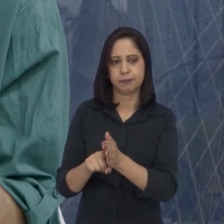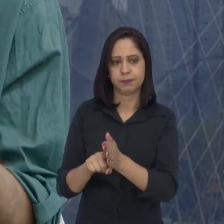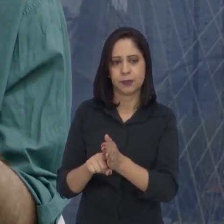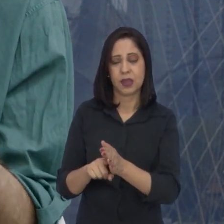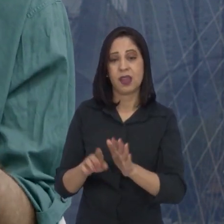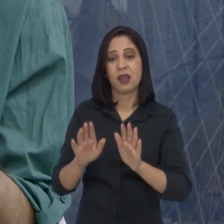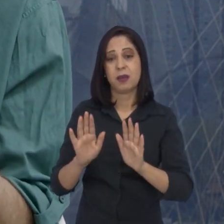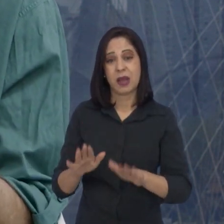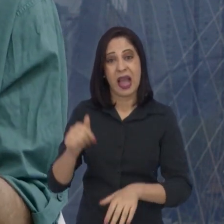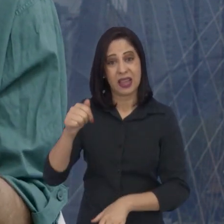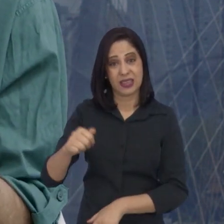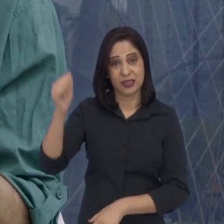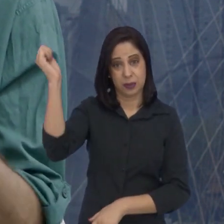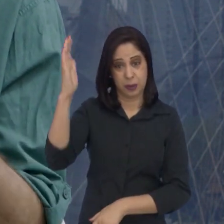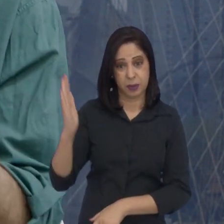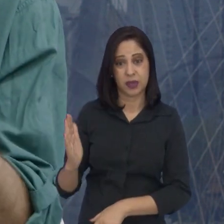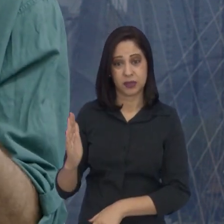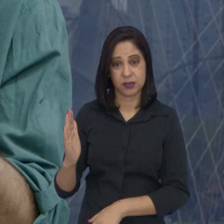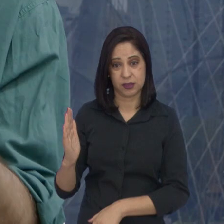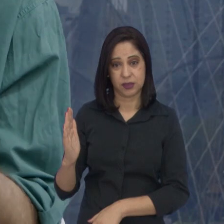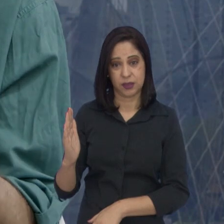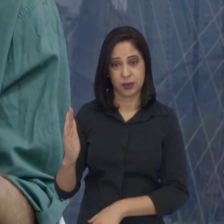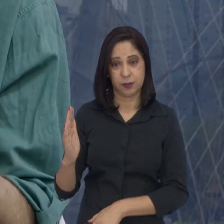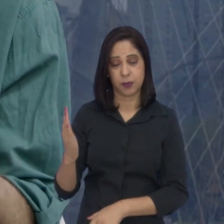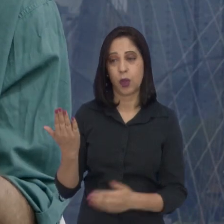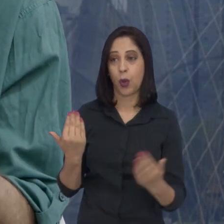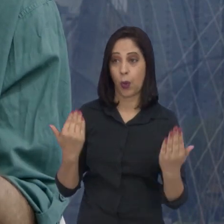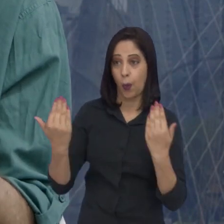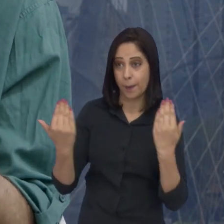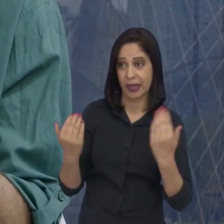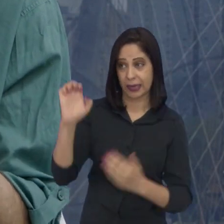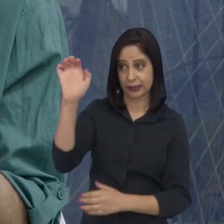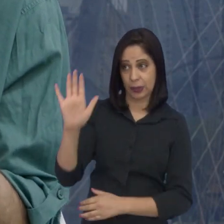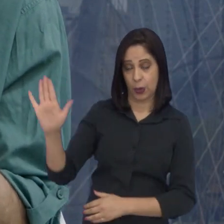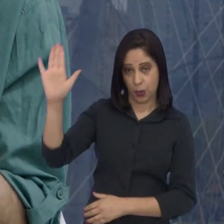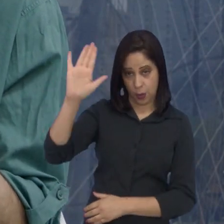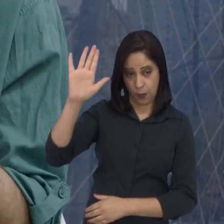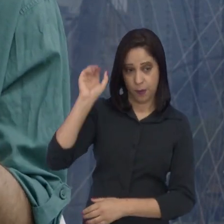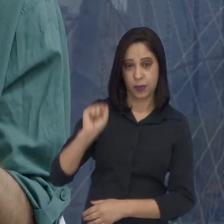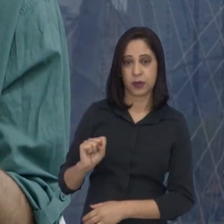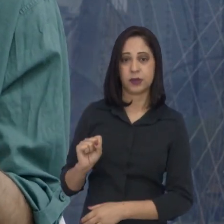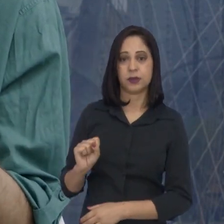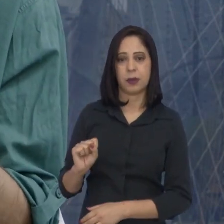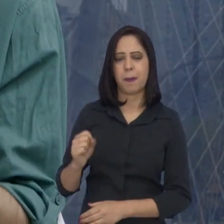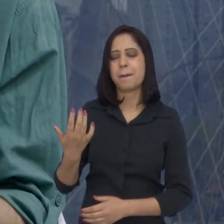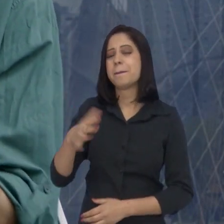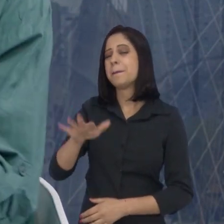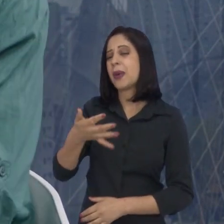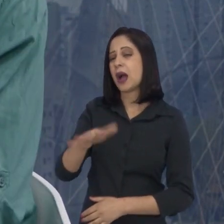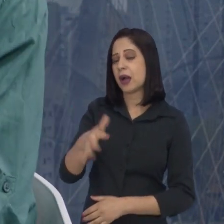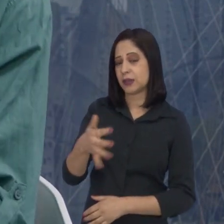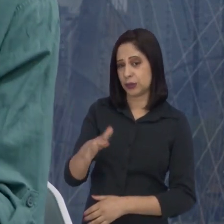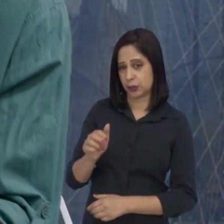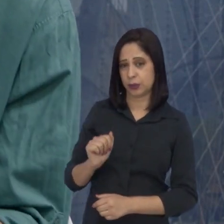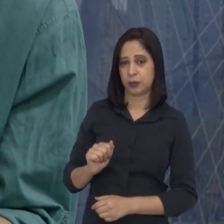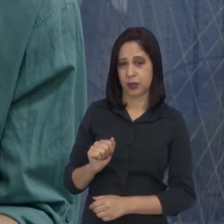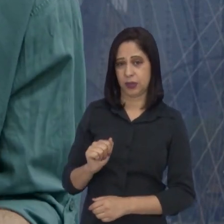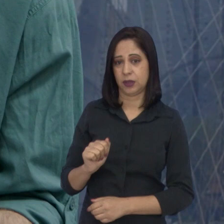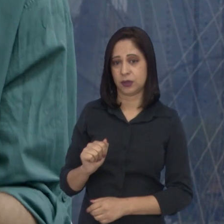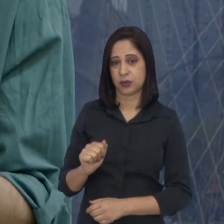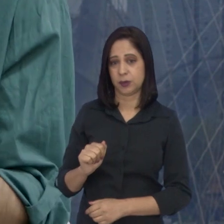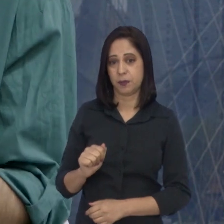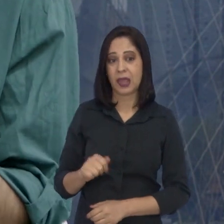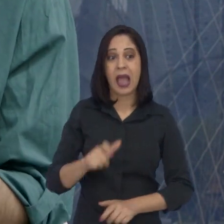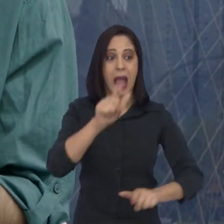nós temos no Brasil, comparativamente, por exemplo, alguns países da Europa, em média, para se fazer habitação para